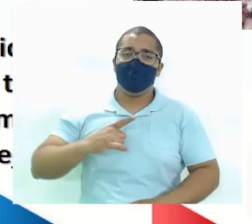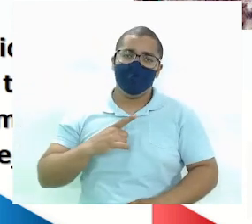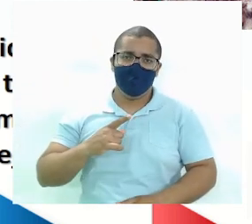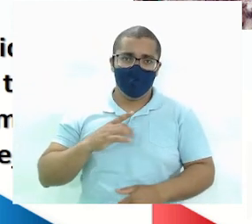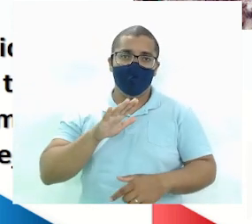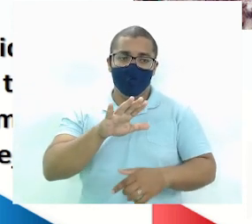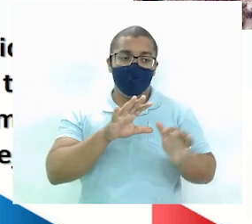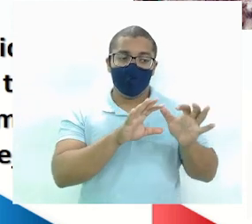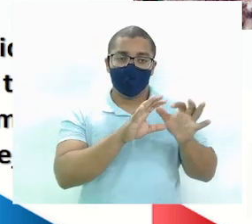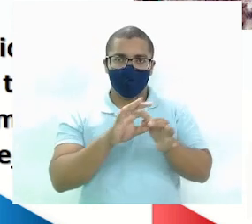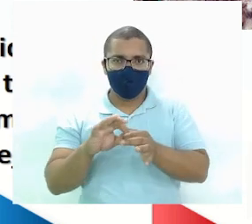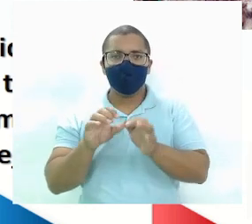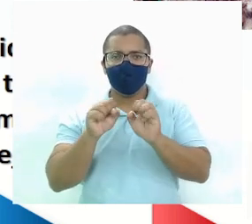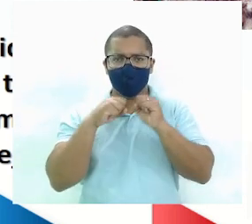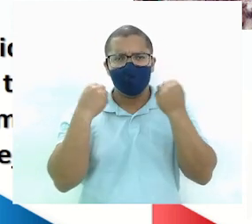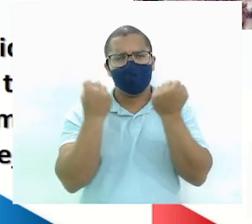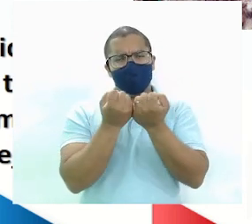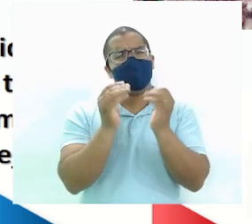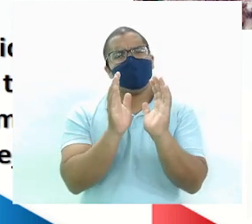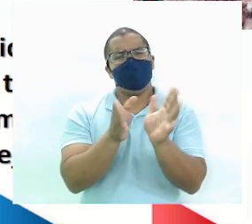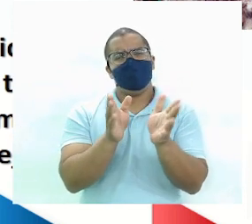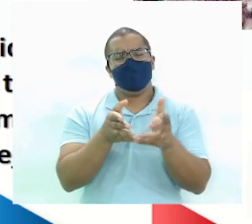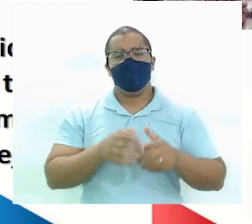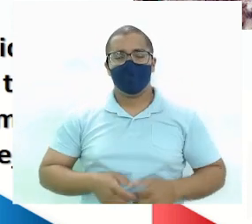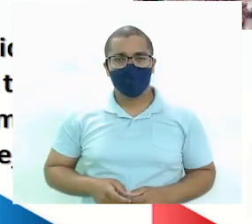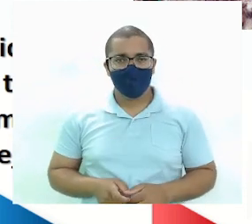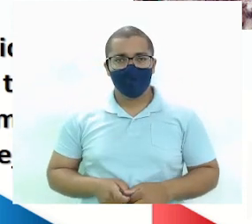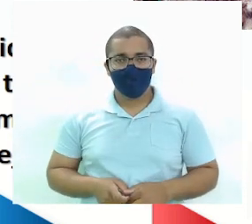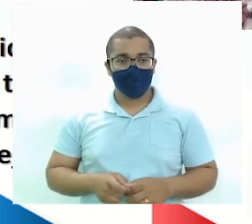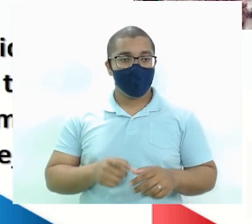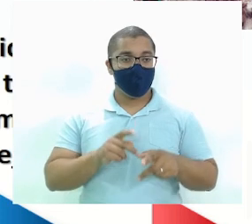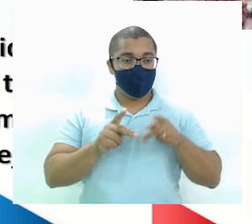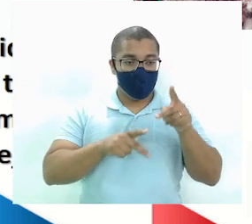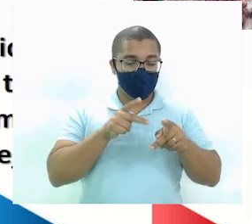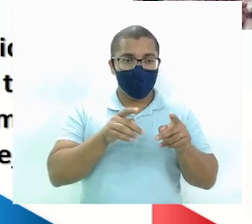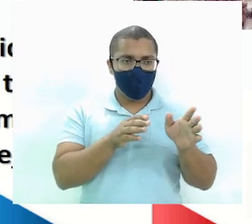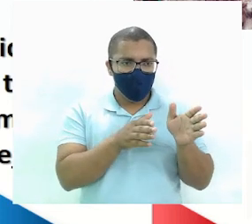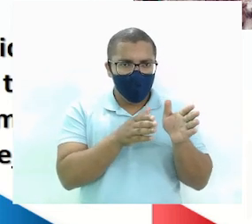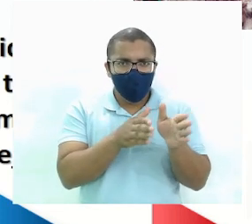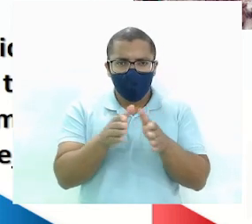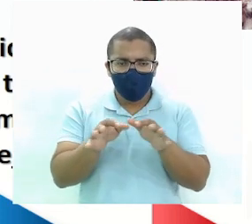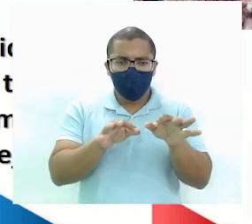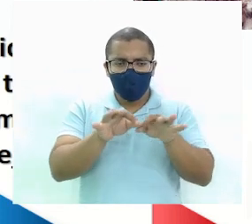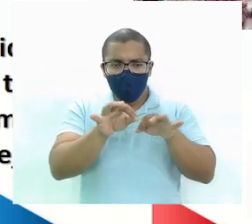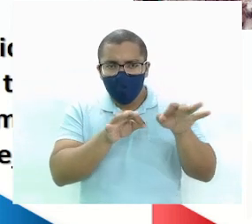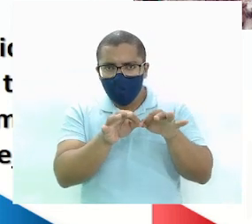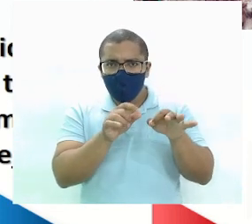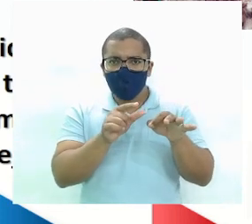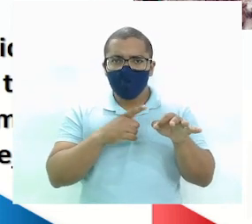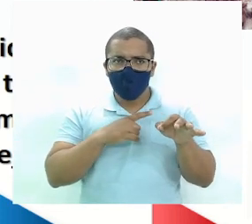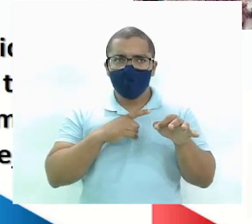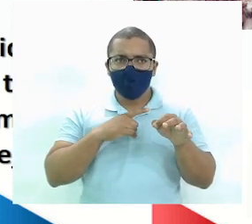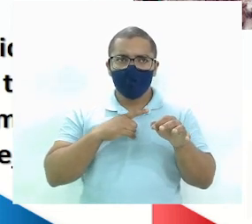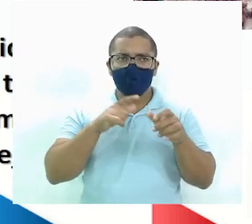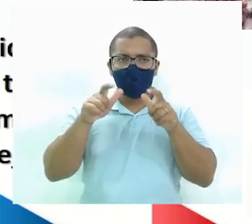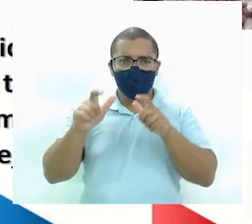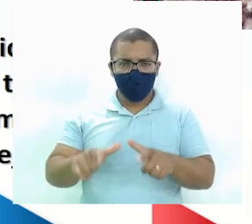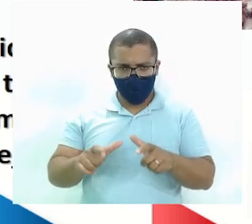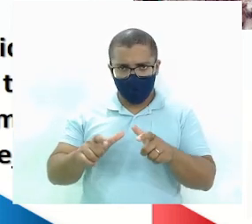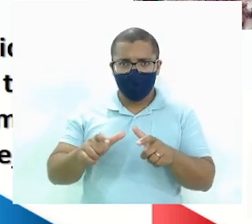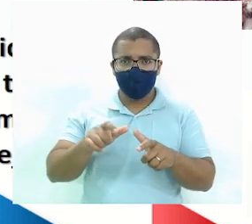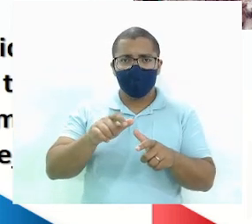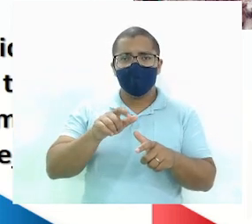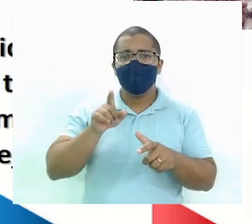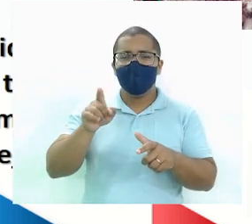contexto de sociedade antes dos europeus. A população se organizava em torno de Ailaú, comunidade